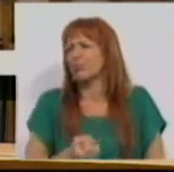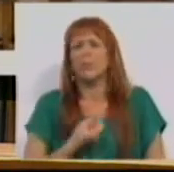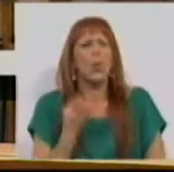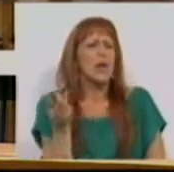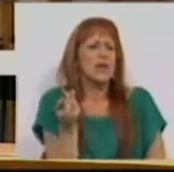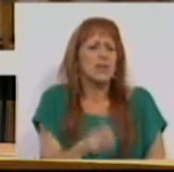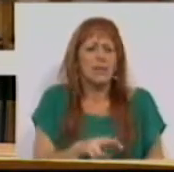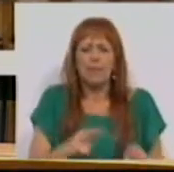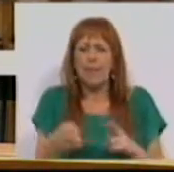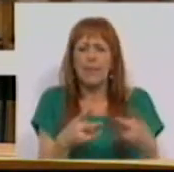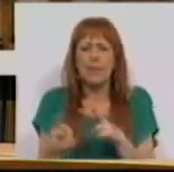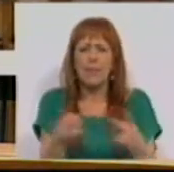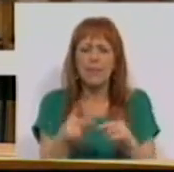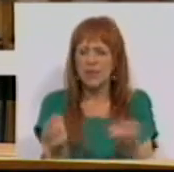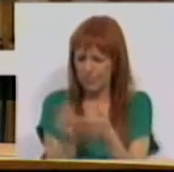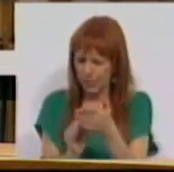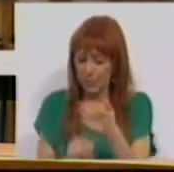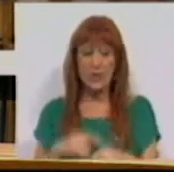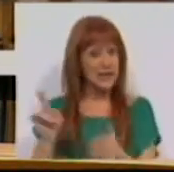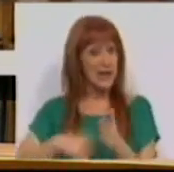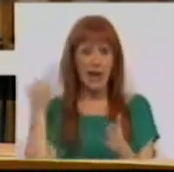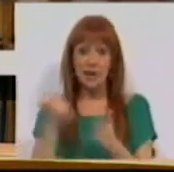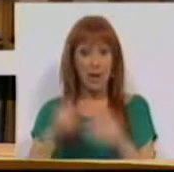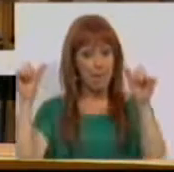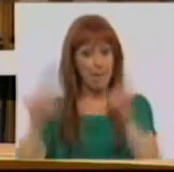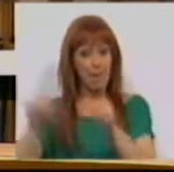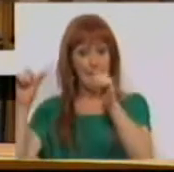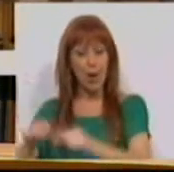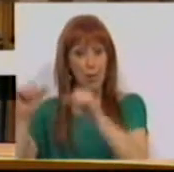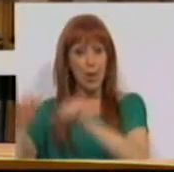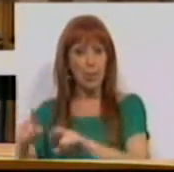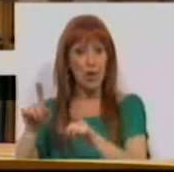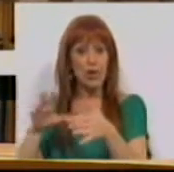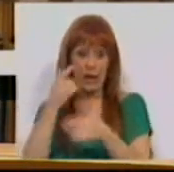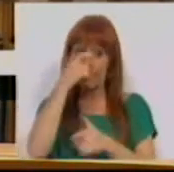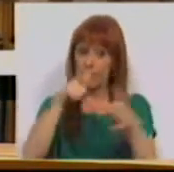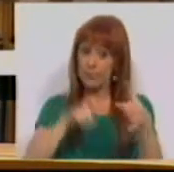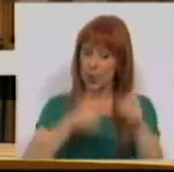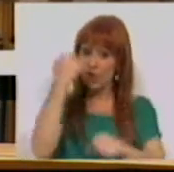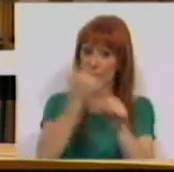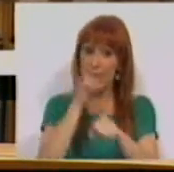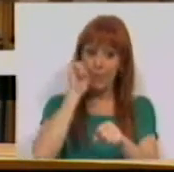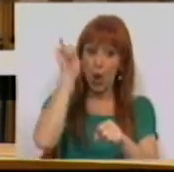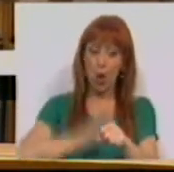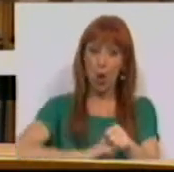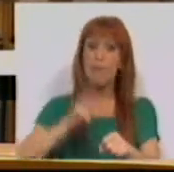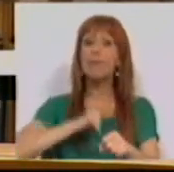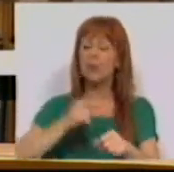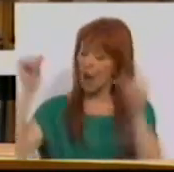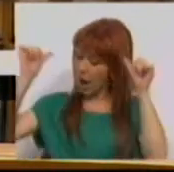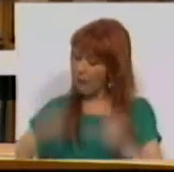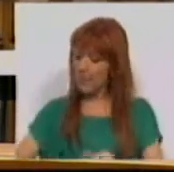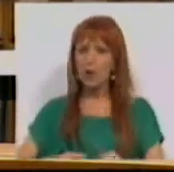quantas alterações, e as alterações são sempre para pior no que diz respeito aos trabalhadores e às trabalhadoras em